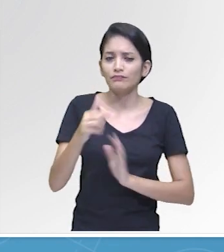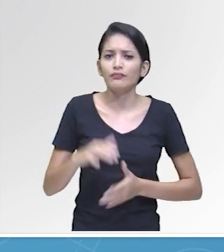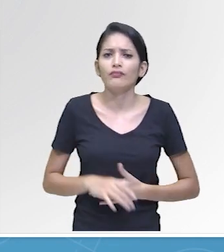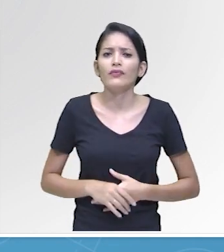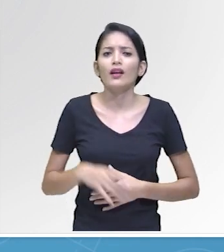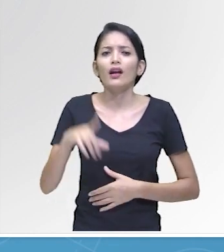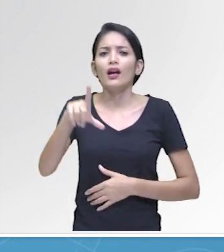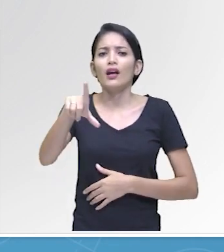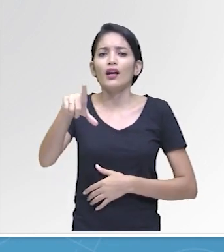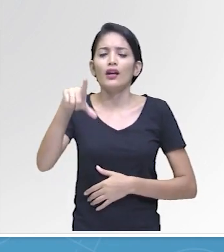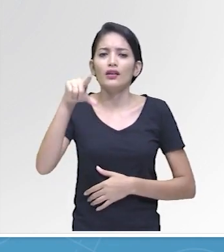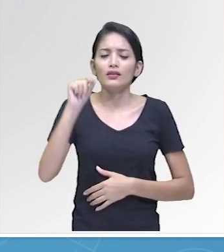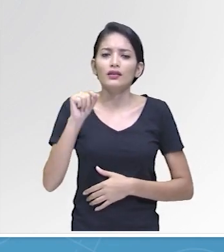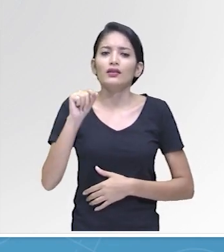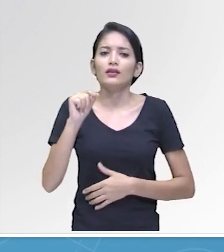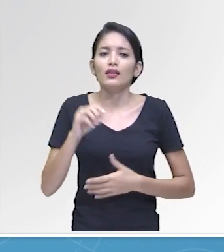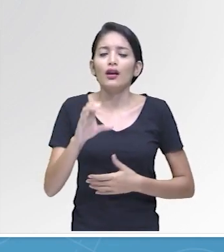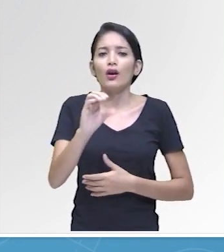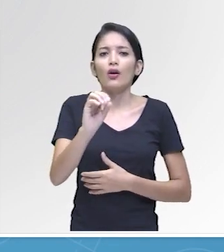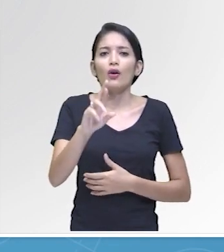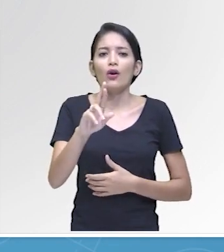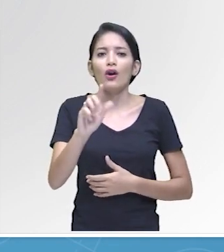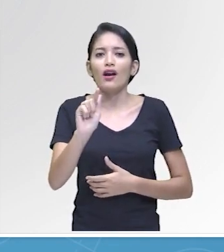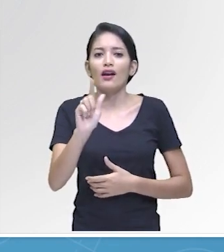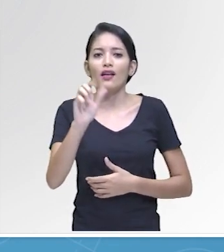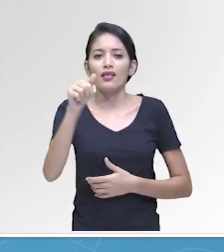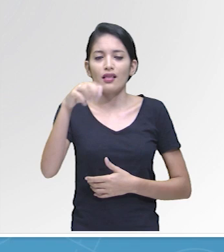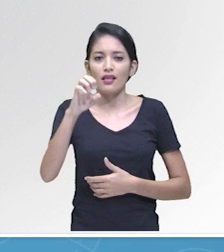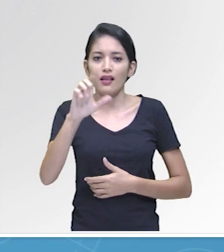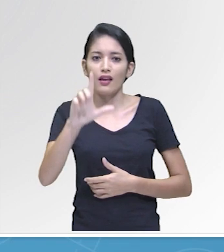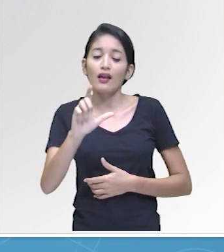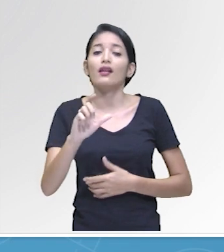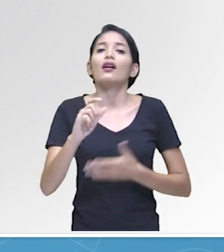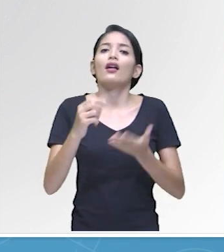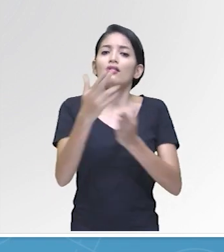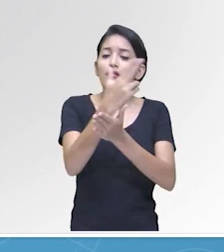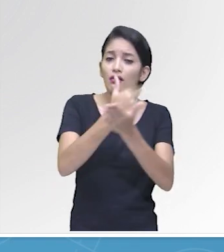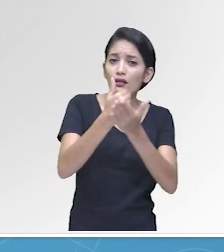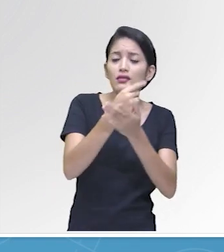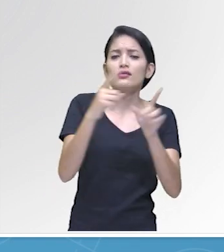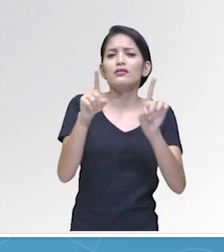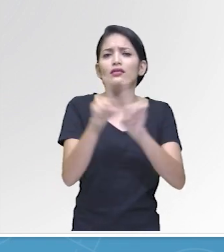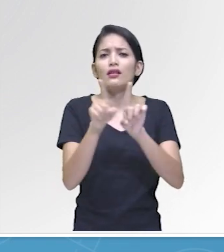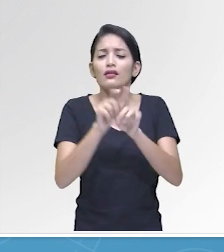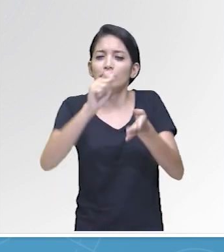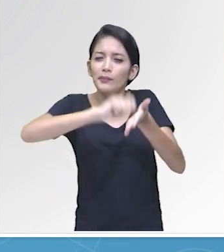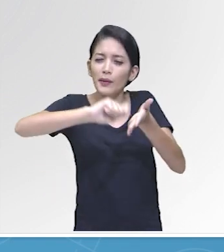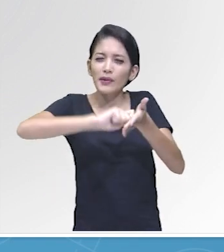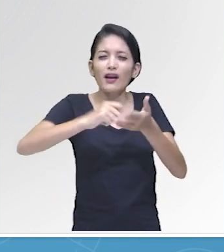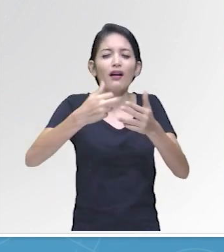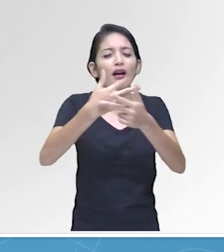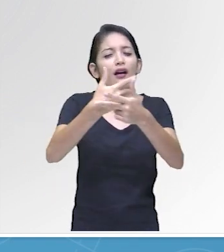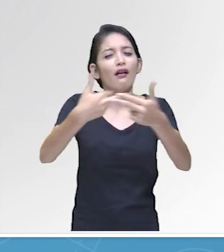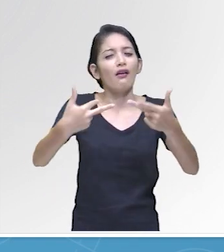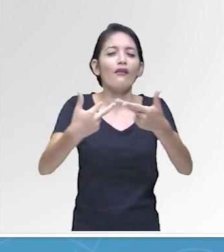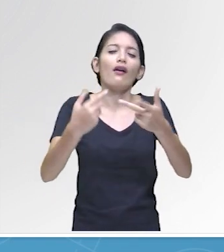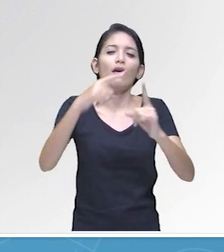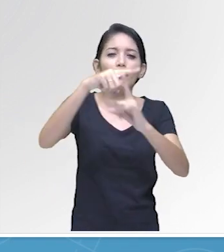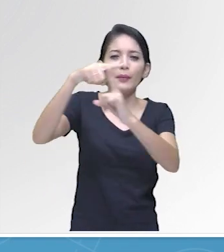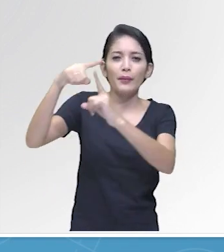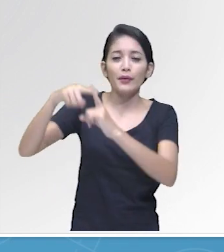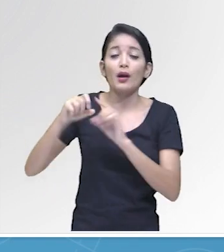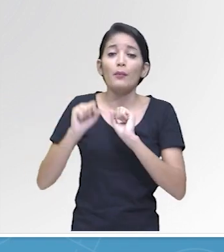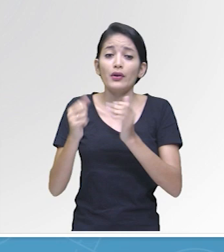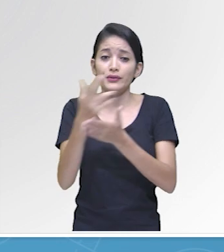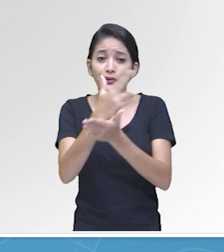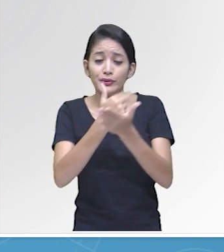uma organela celular, desenha e escreva a sua função. E aí nós vimos várias organelas, né? Você pode